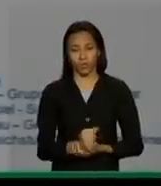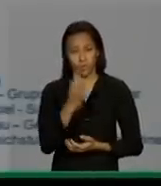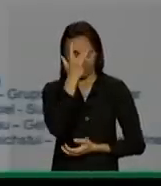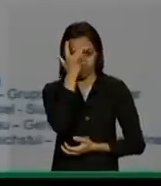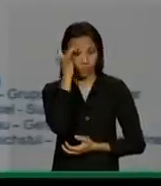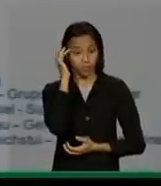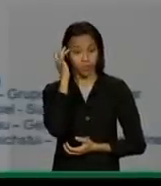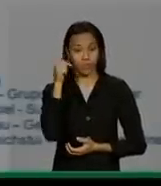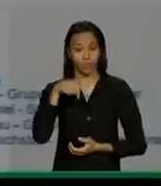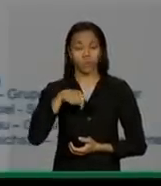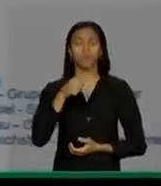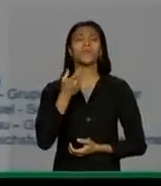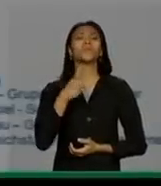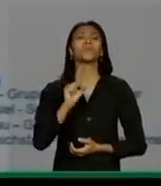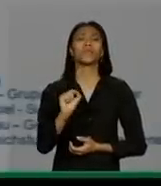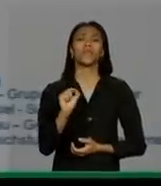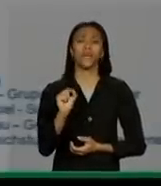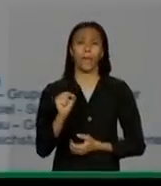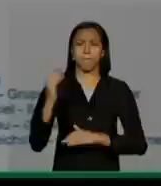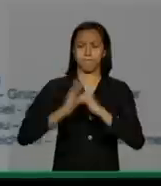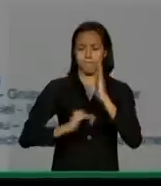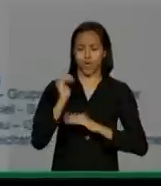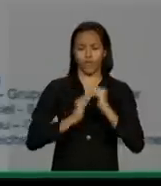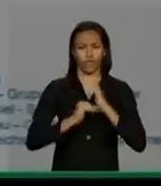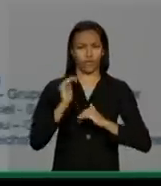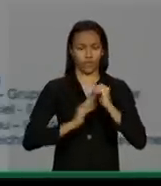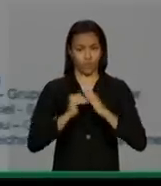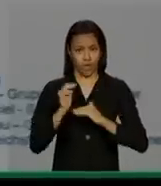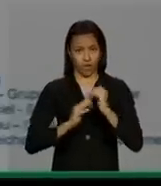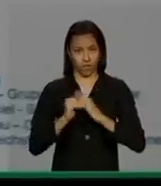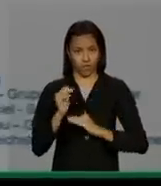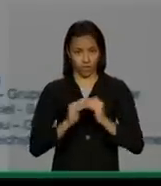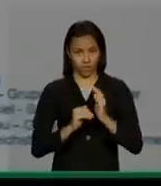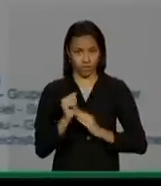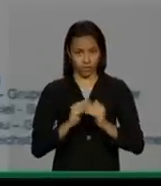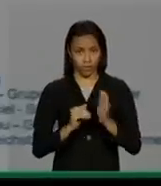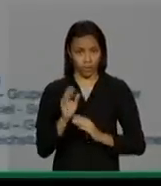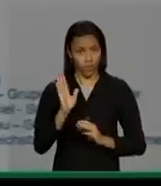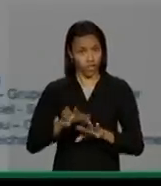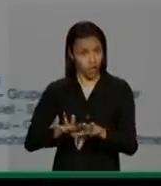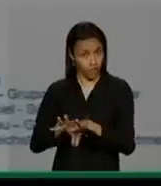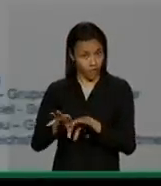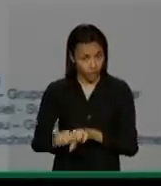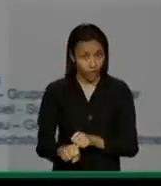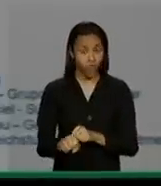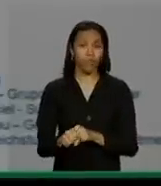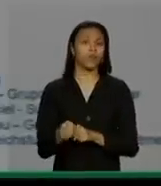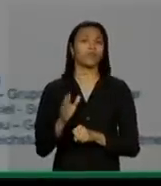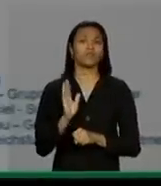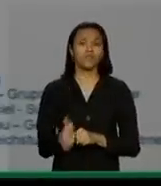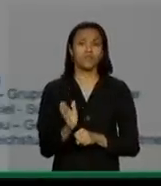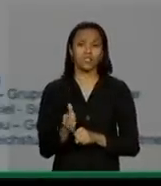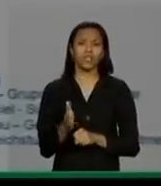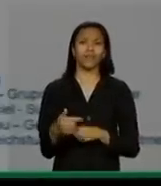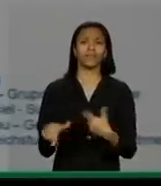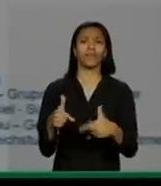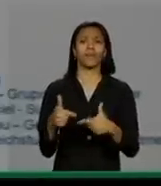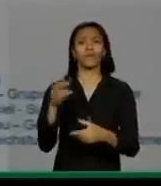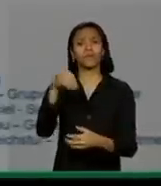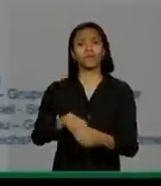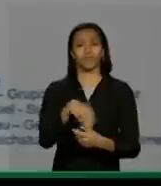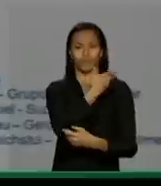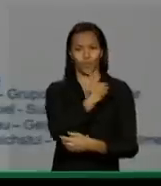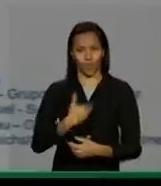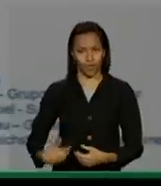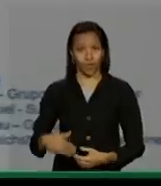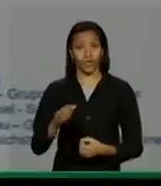Câmara que são eh profissionais que foram formados e criados desenvolvidos no setor público que é